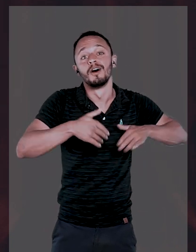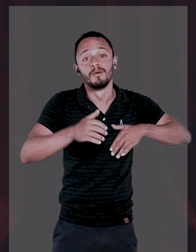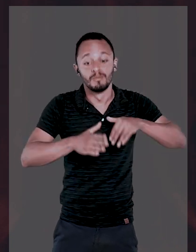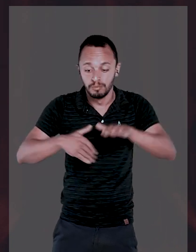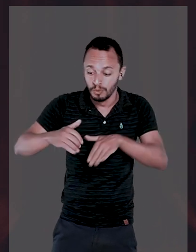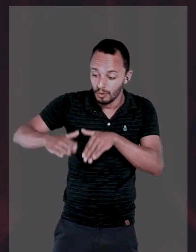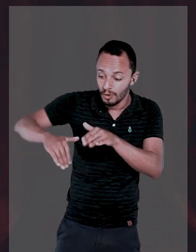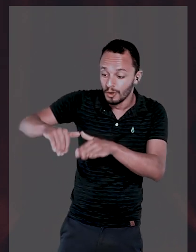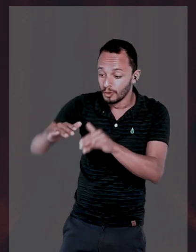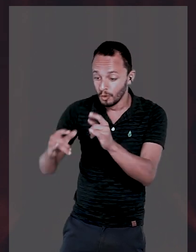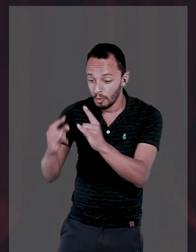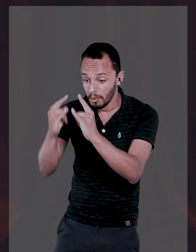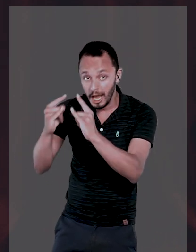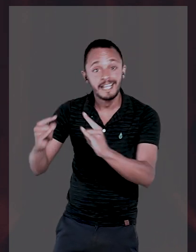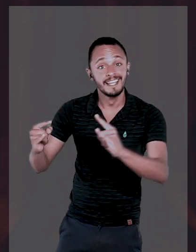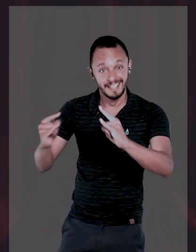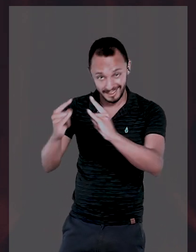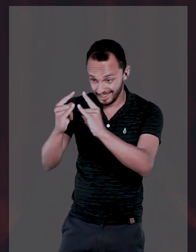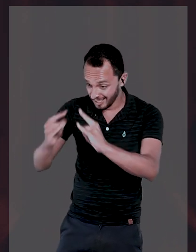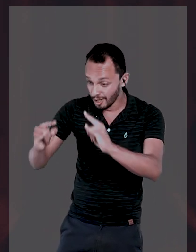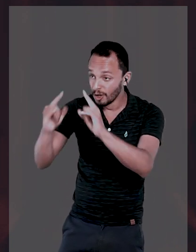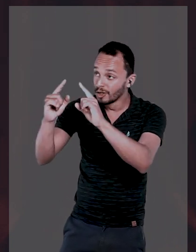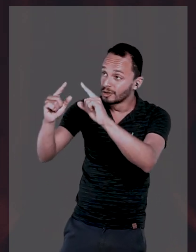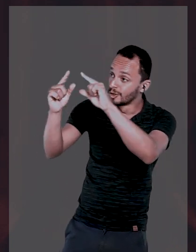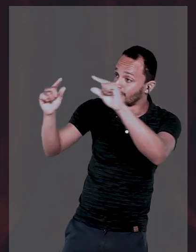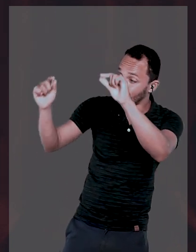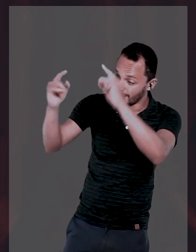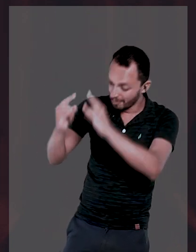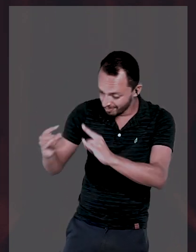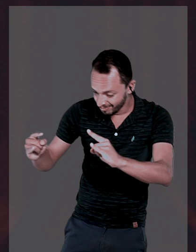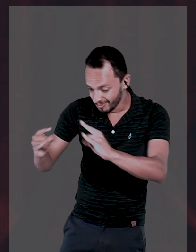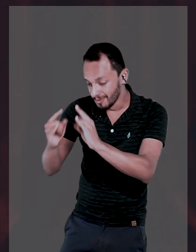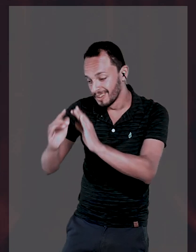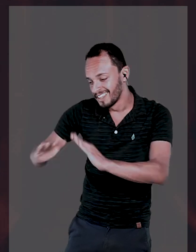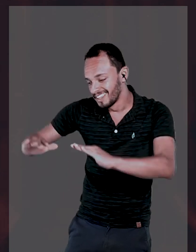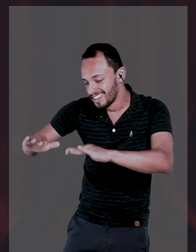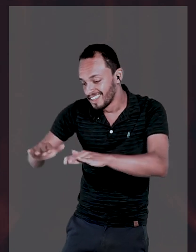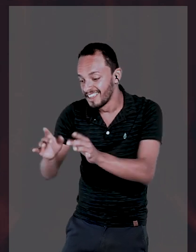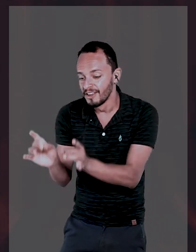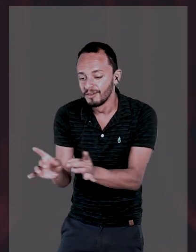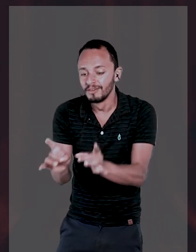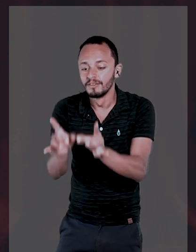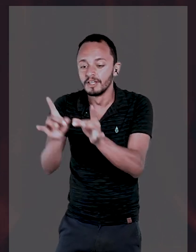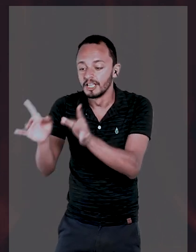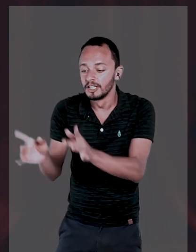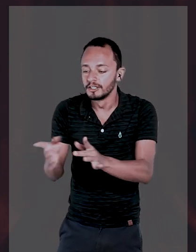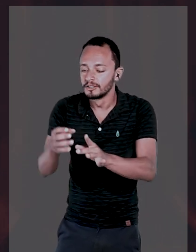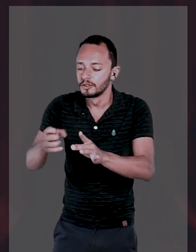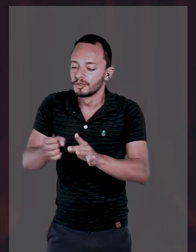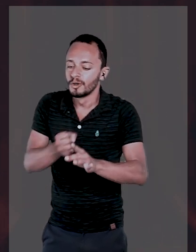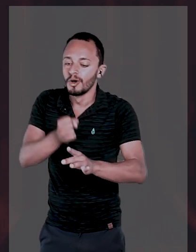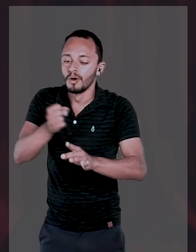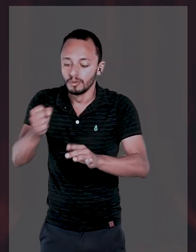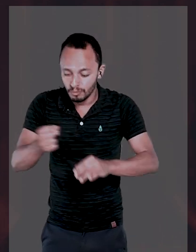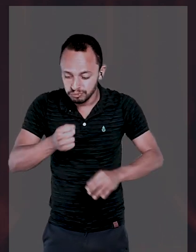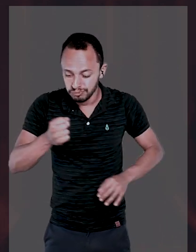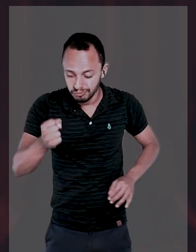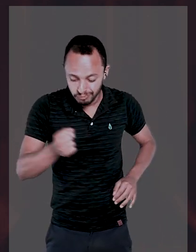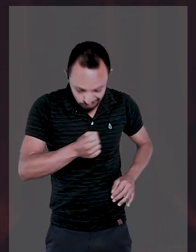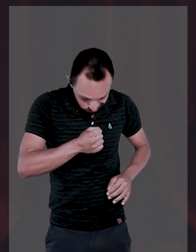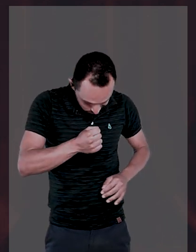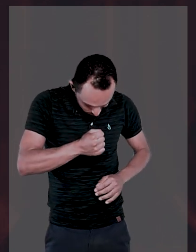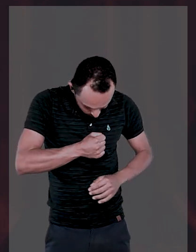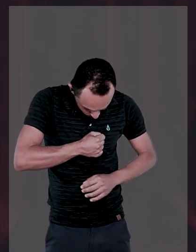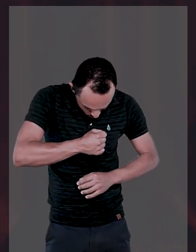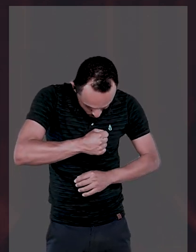coração. Oi aí, numa quitanda de Luanda bate uma banda